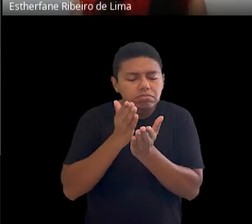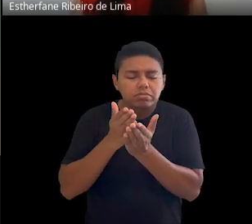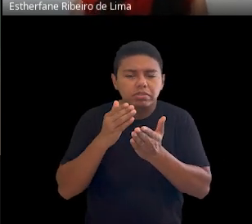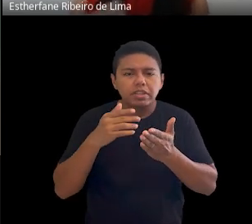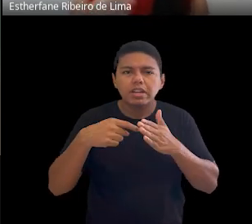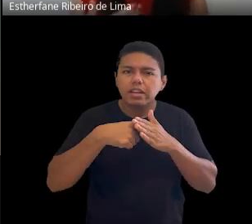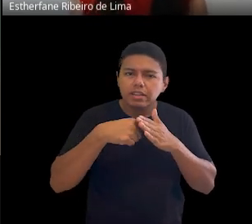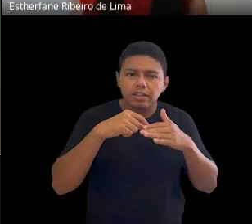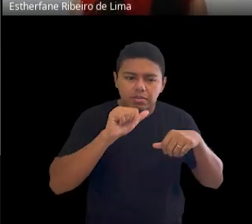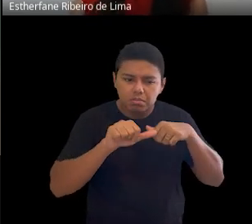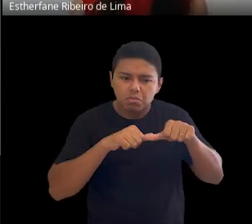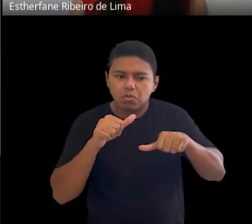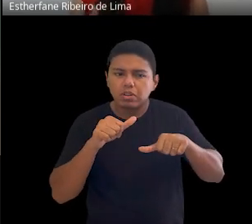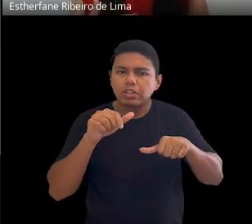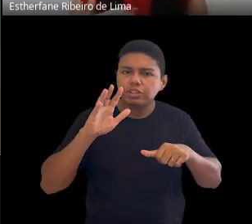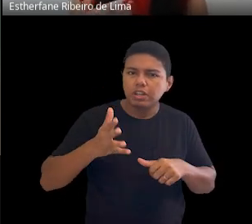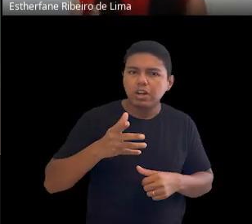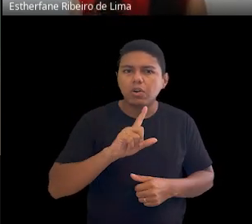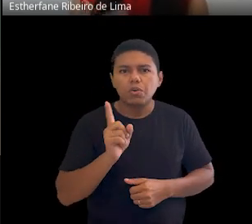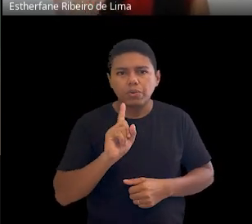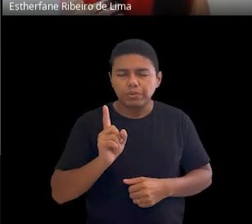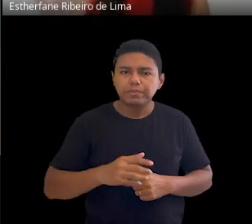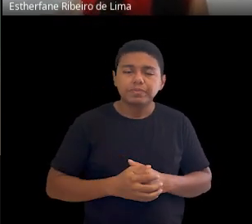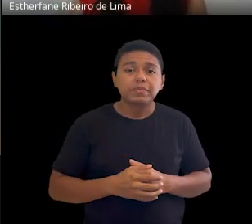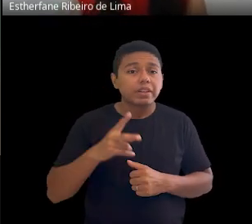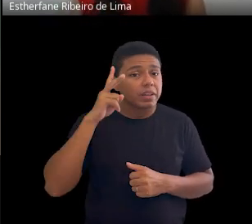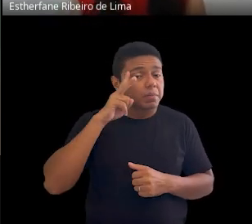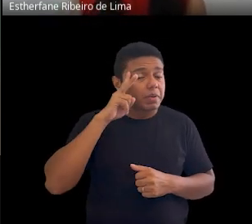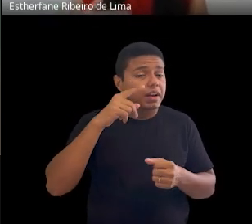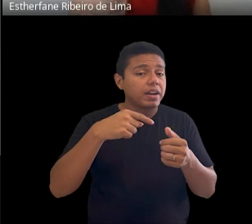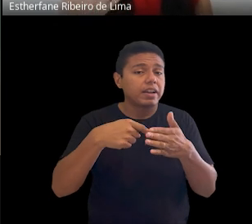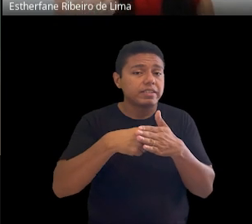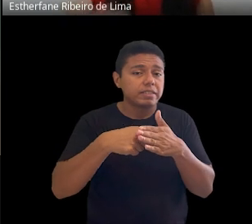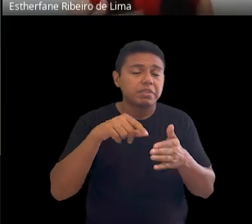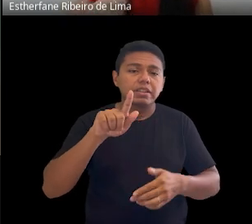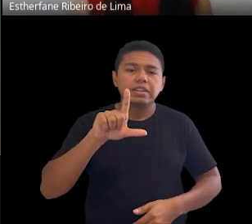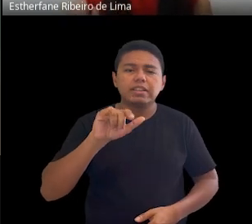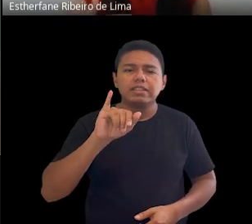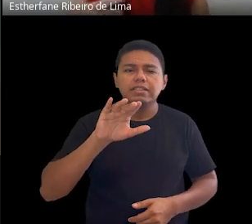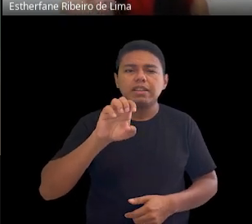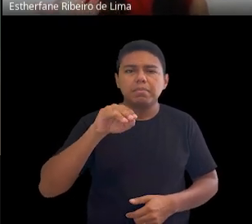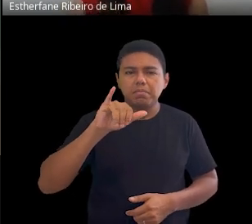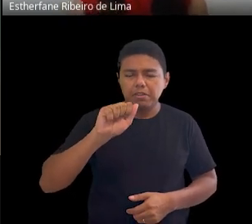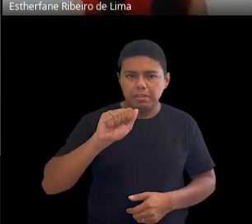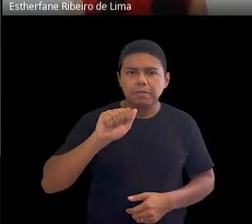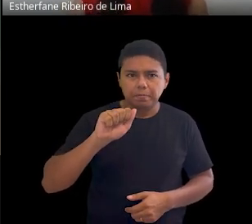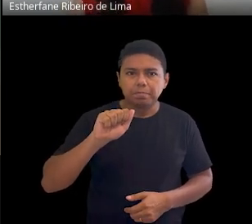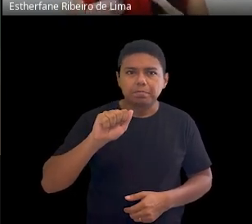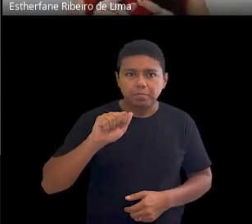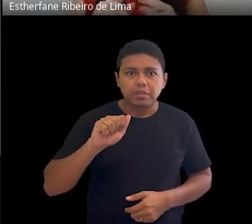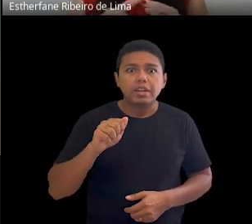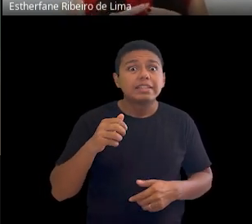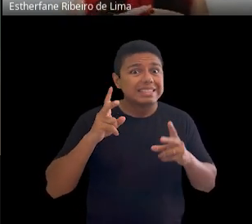alguma alteração, glicemia em jejum. Lembrar que exames de glicemia em jejum é sempre importante realizar na primeira